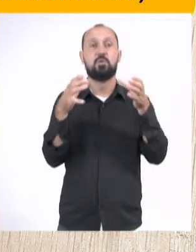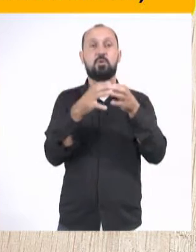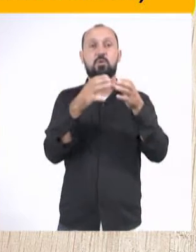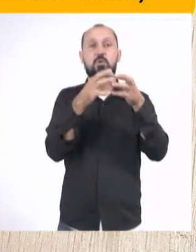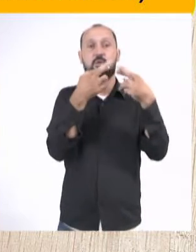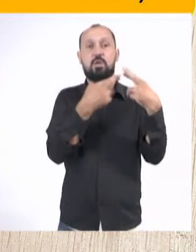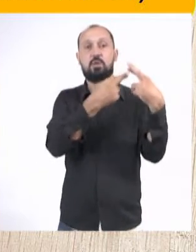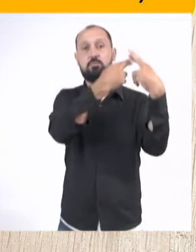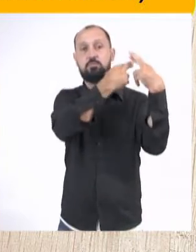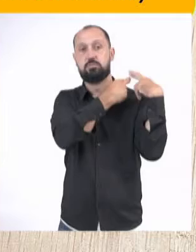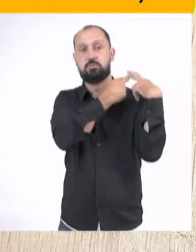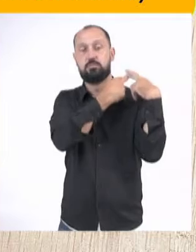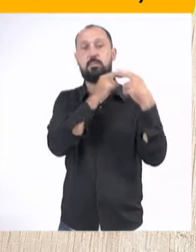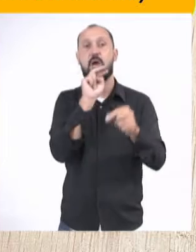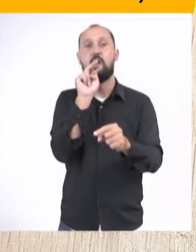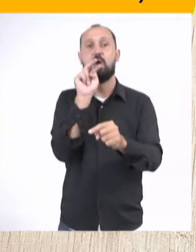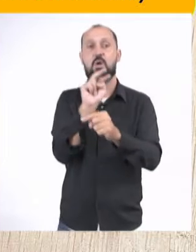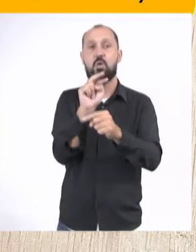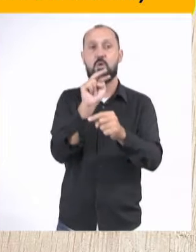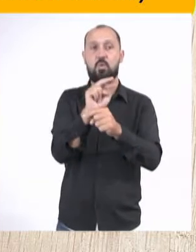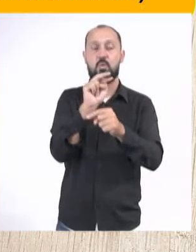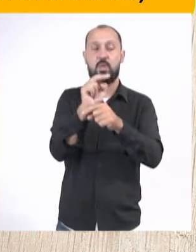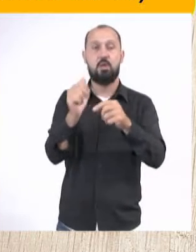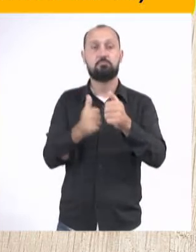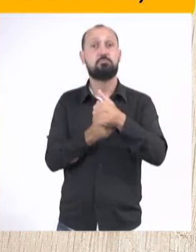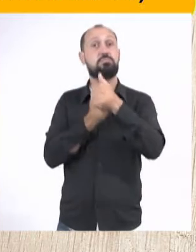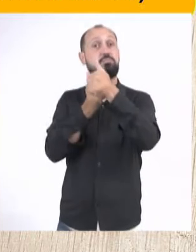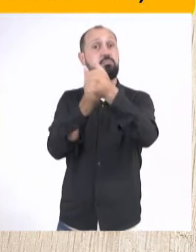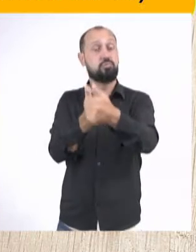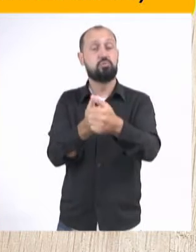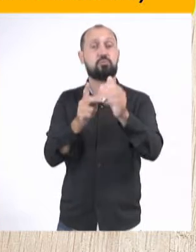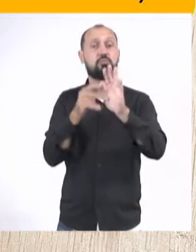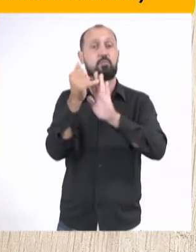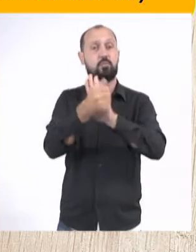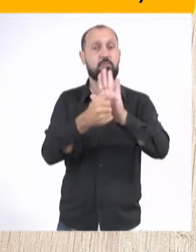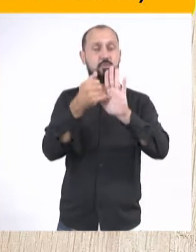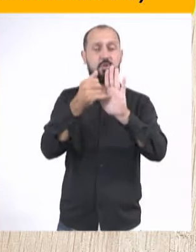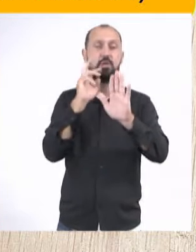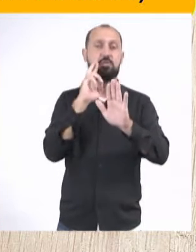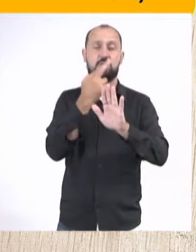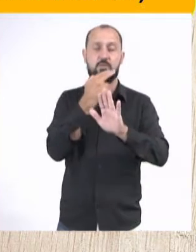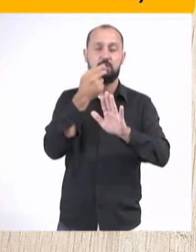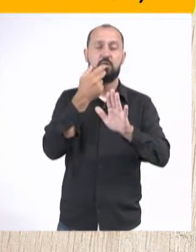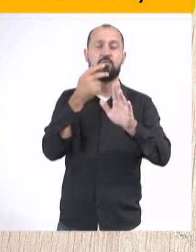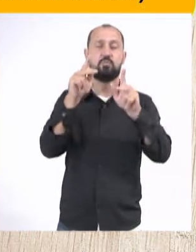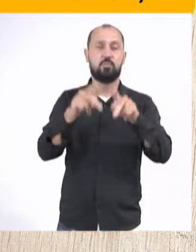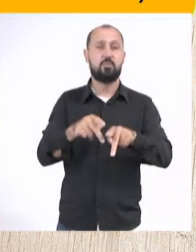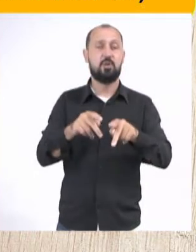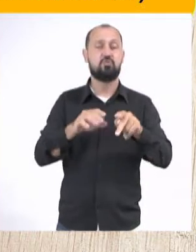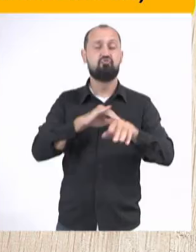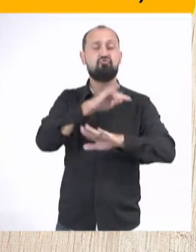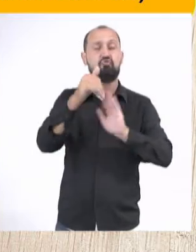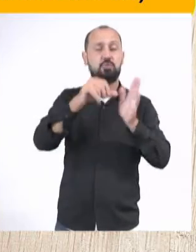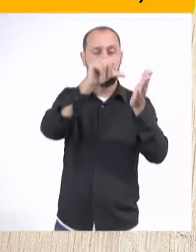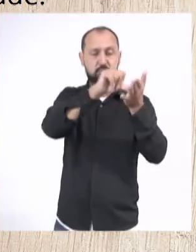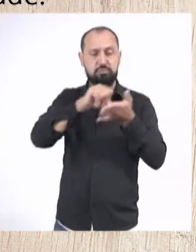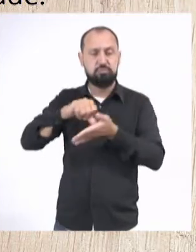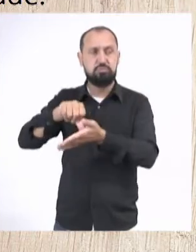é responsável pelo acompanhamento do programa Restaurante Popular, de todas as unidades.